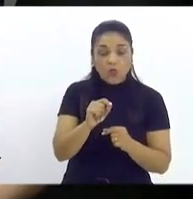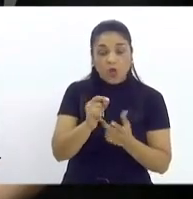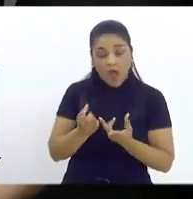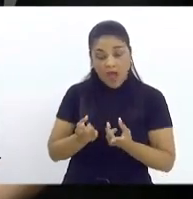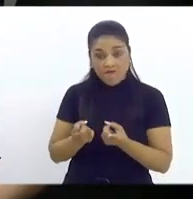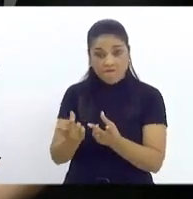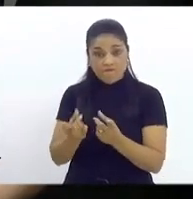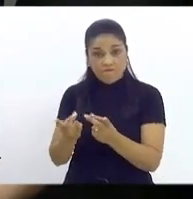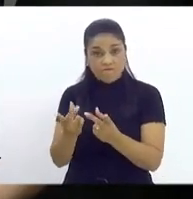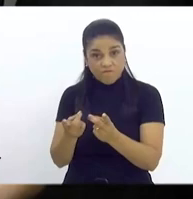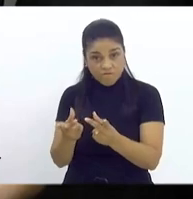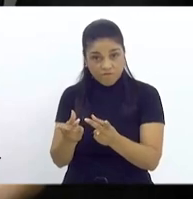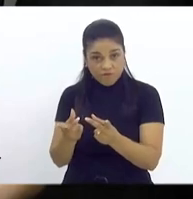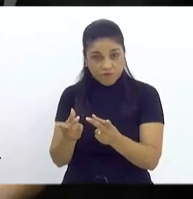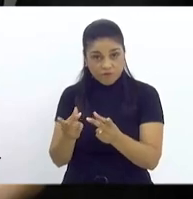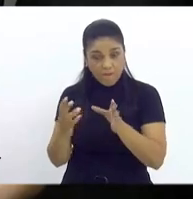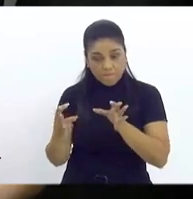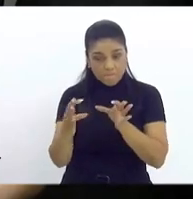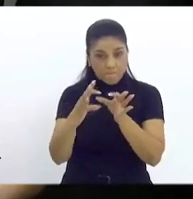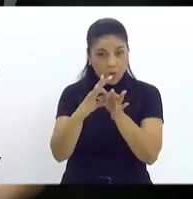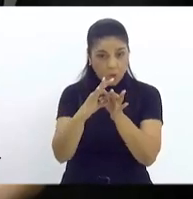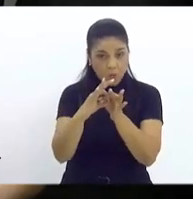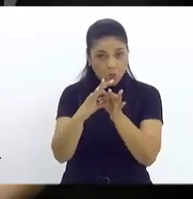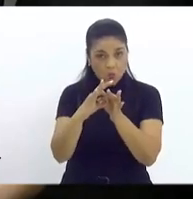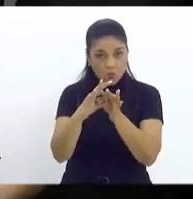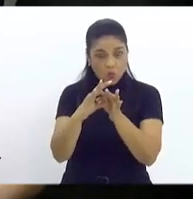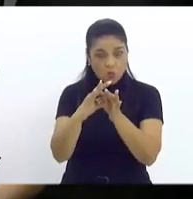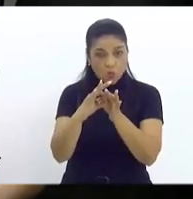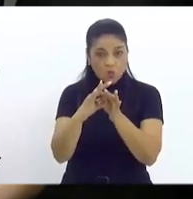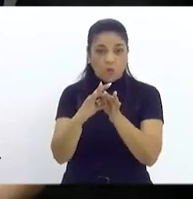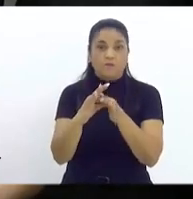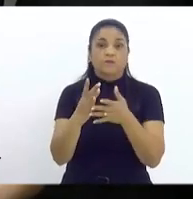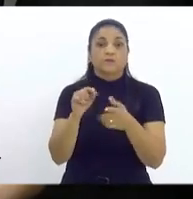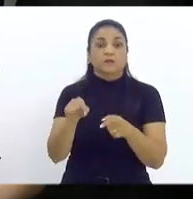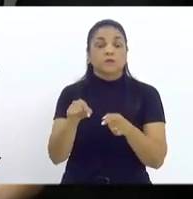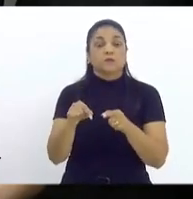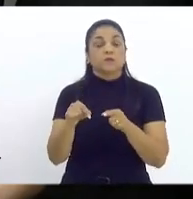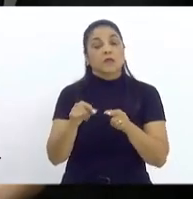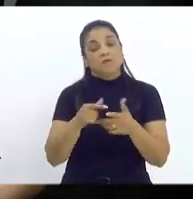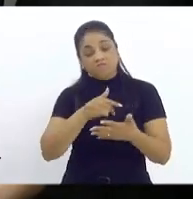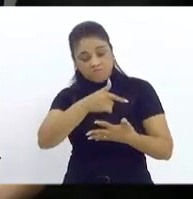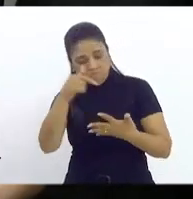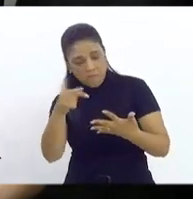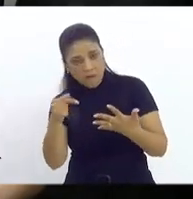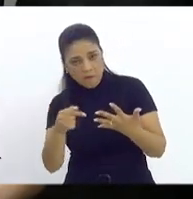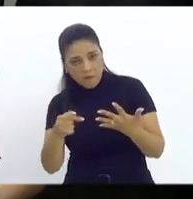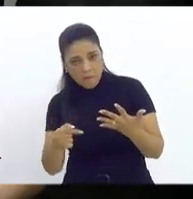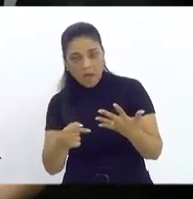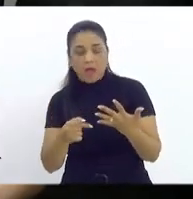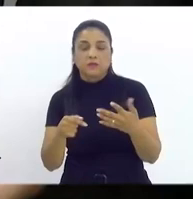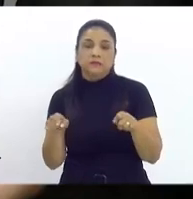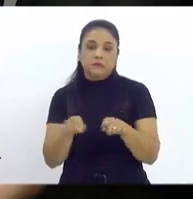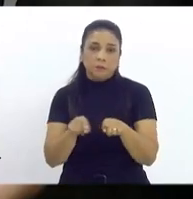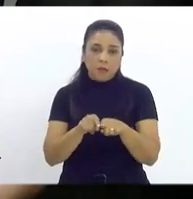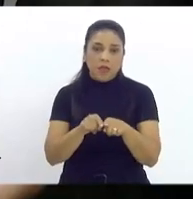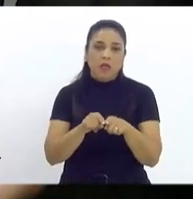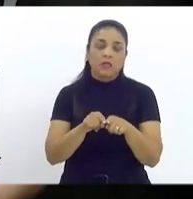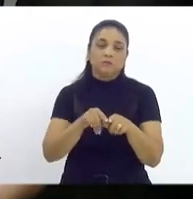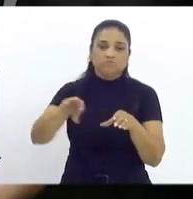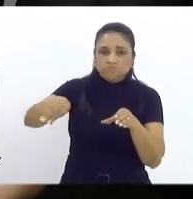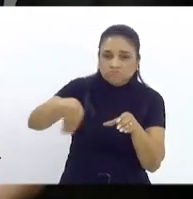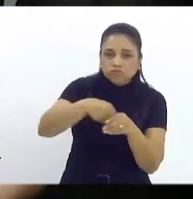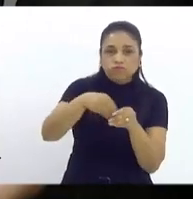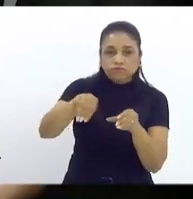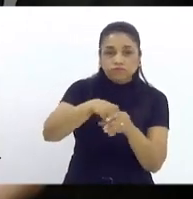vendas. E o volume de vendas tem outros fatores que impactam no mercado. Um deles